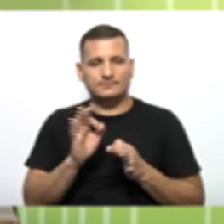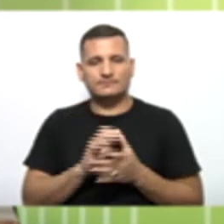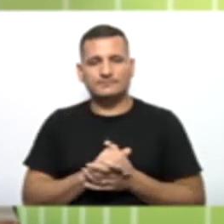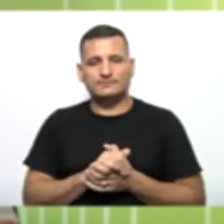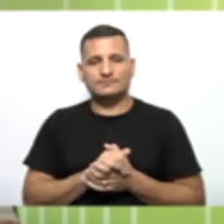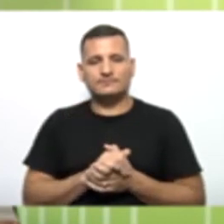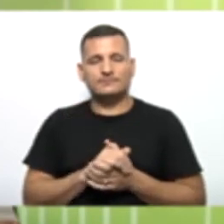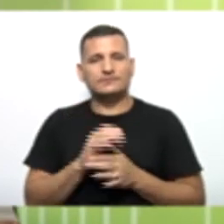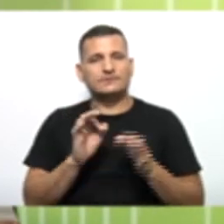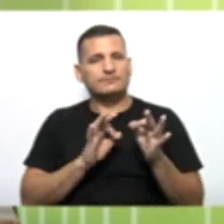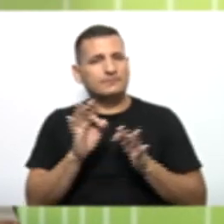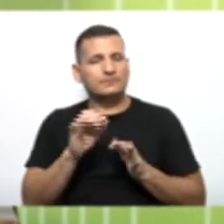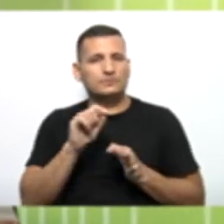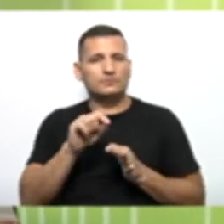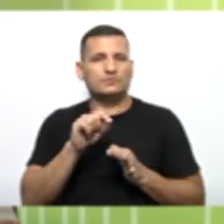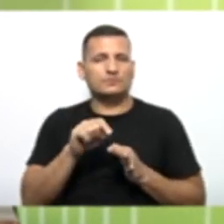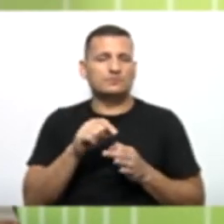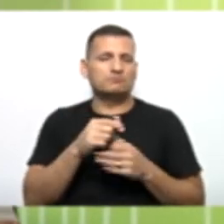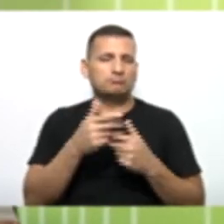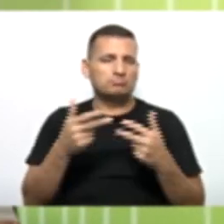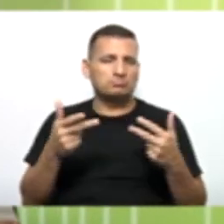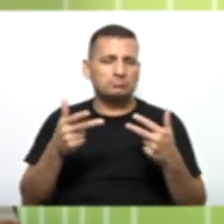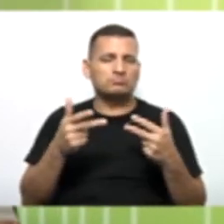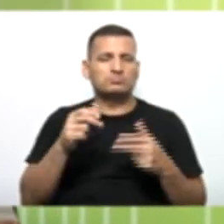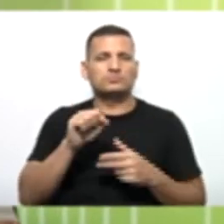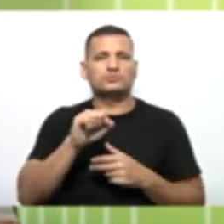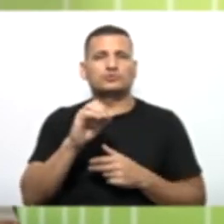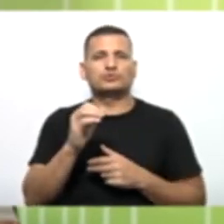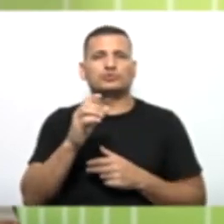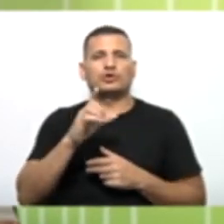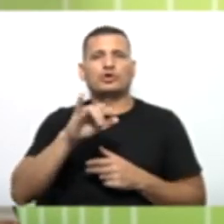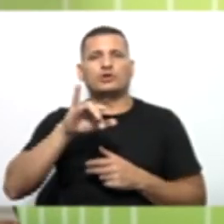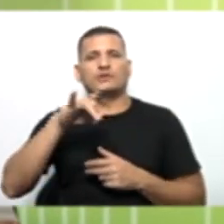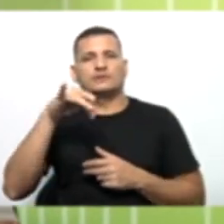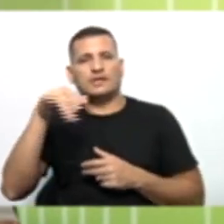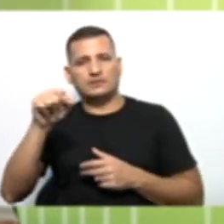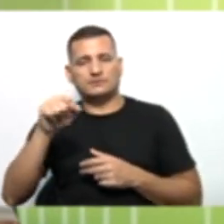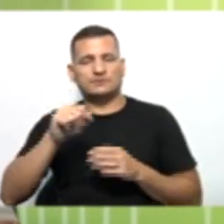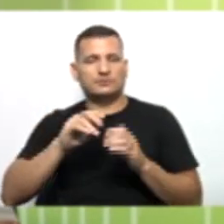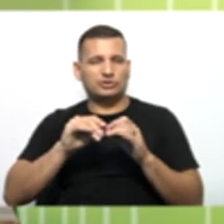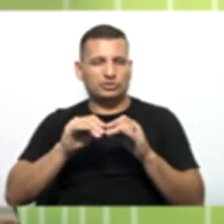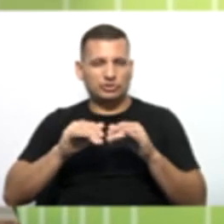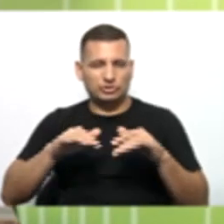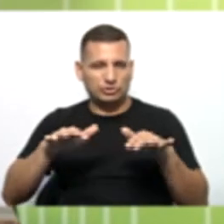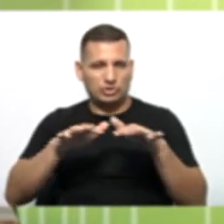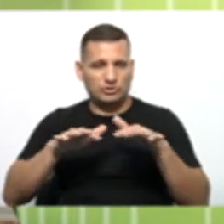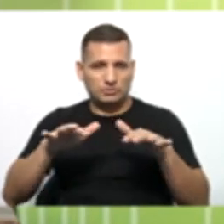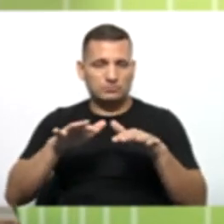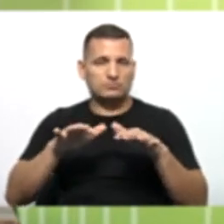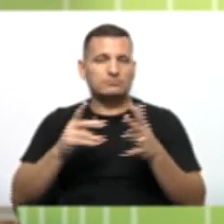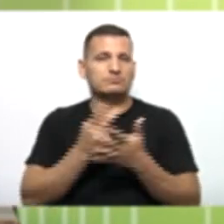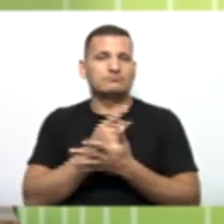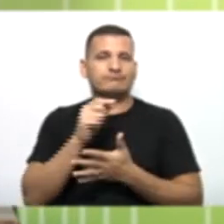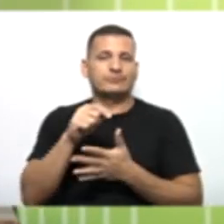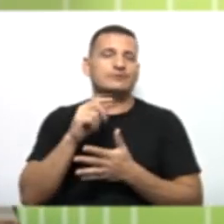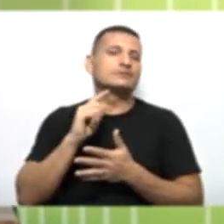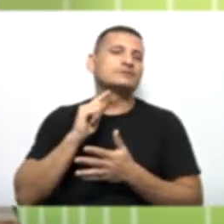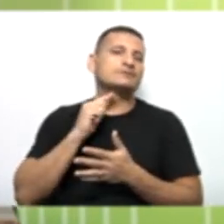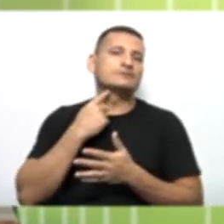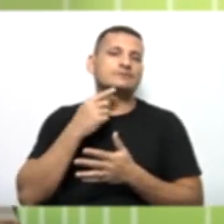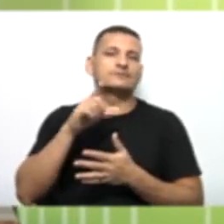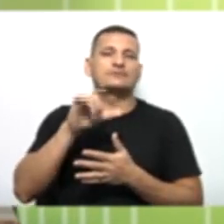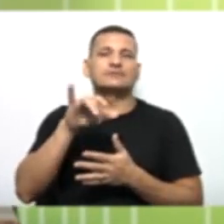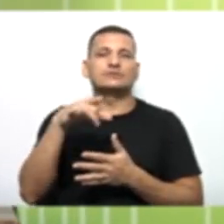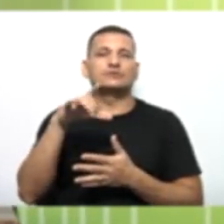de manejo de resíduos sólidos. Esse plano especificava que em 2016 não deveria haver mais nenhum lixão. Todo lixo